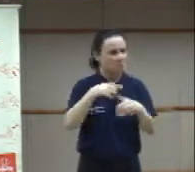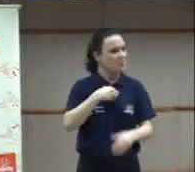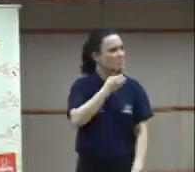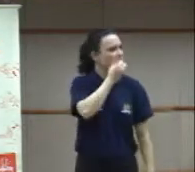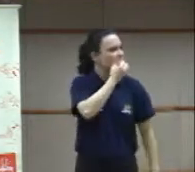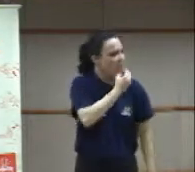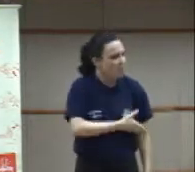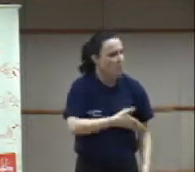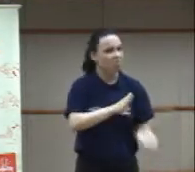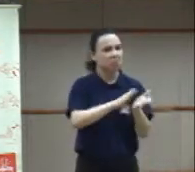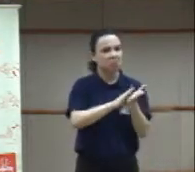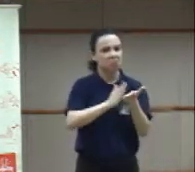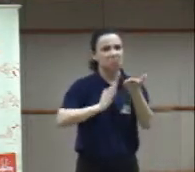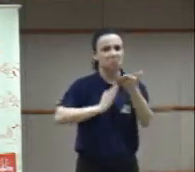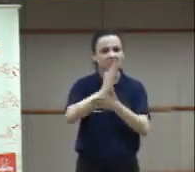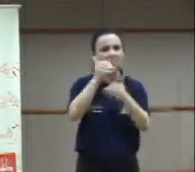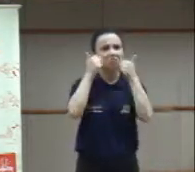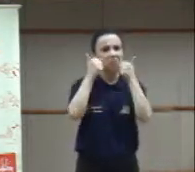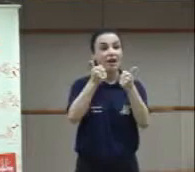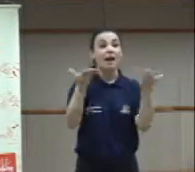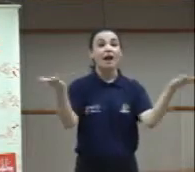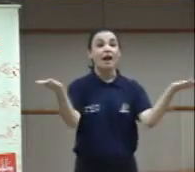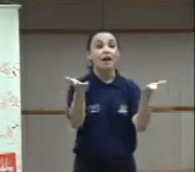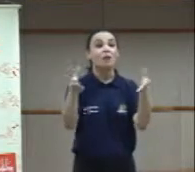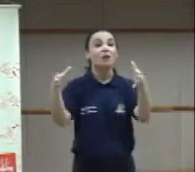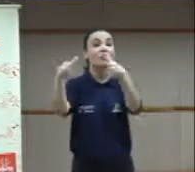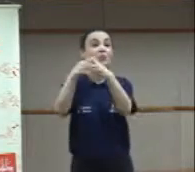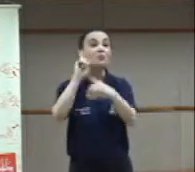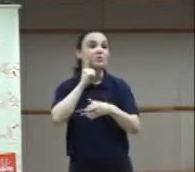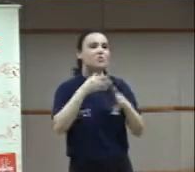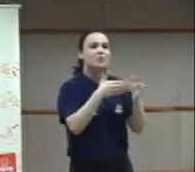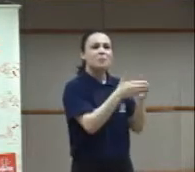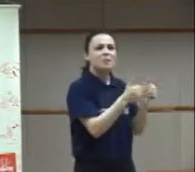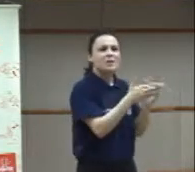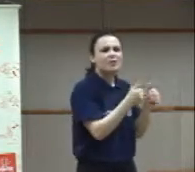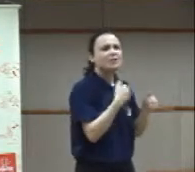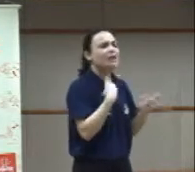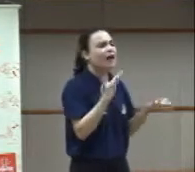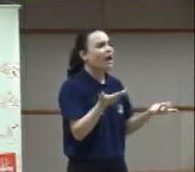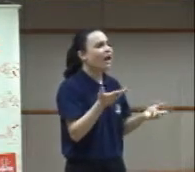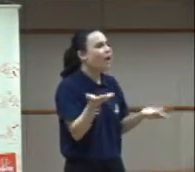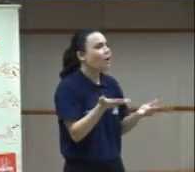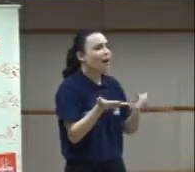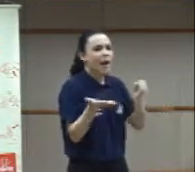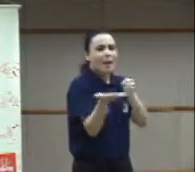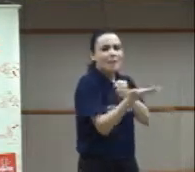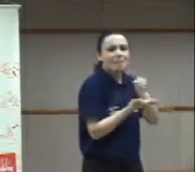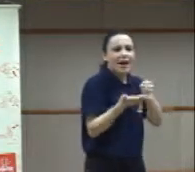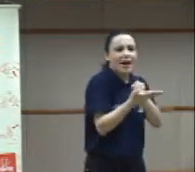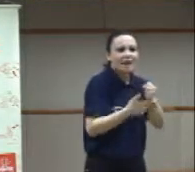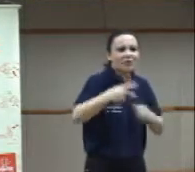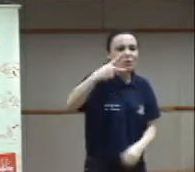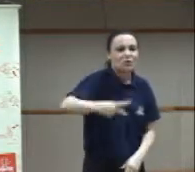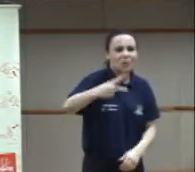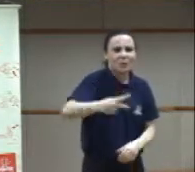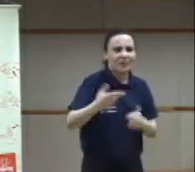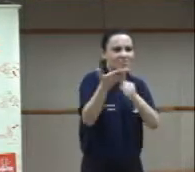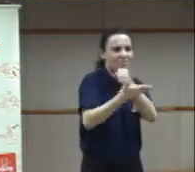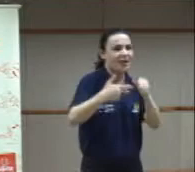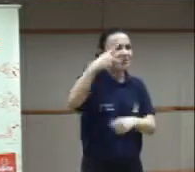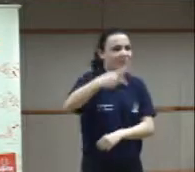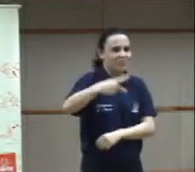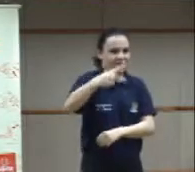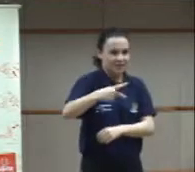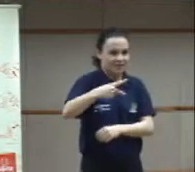sucesso. O pessoal já quer o segundo para passar para o básico 2, porque é nossa obrigação, como instituição de